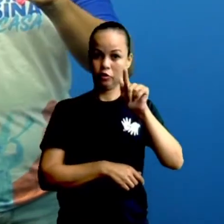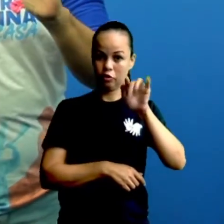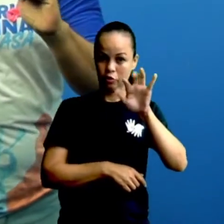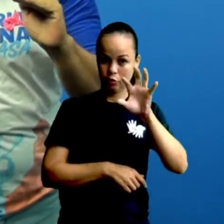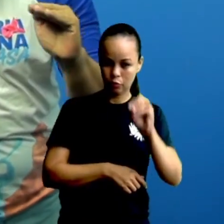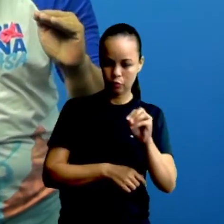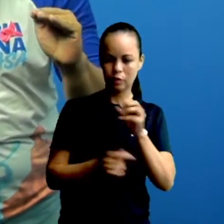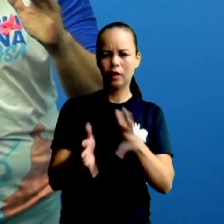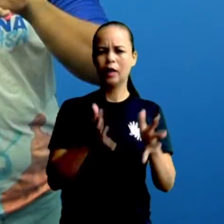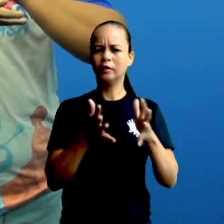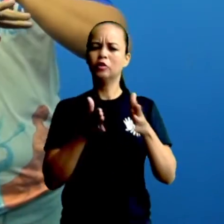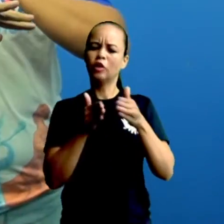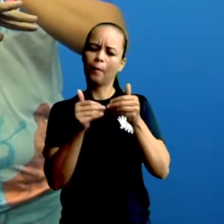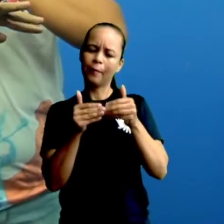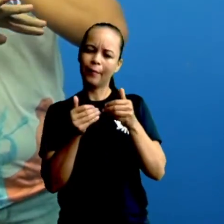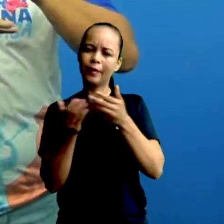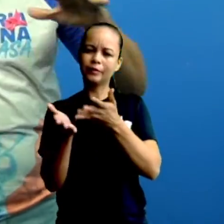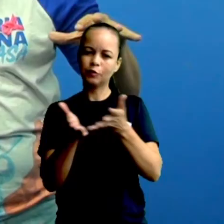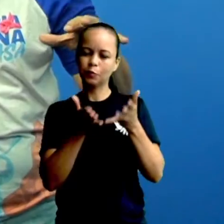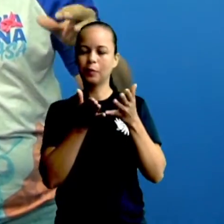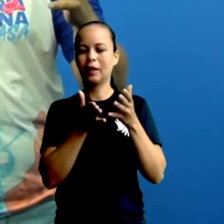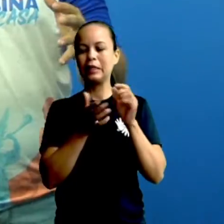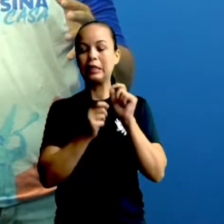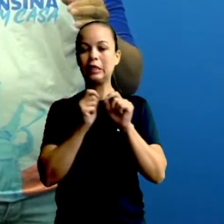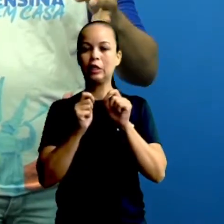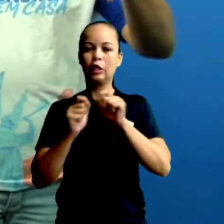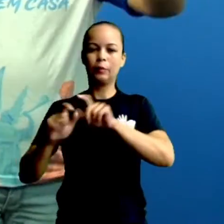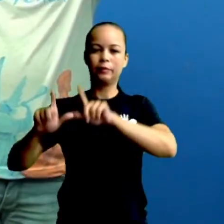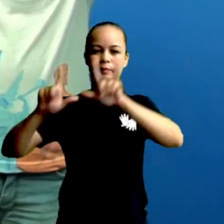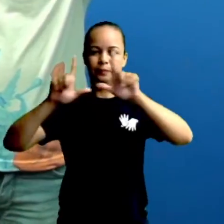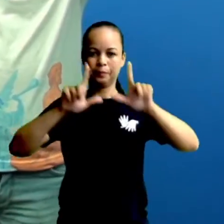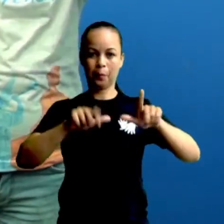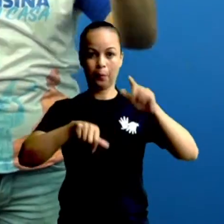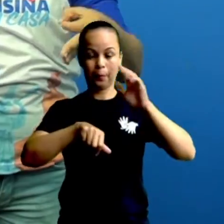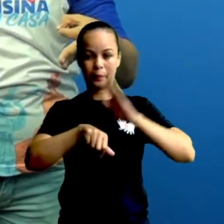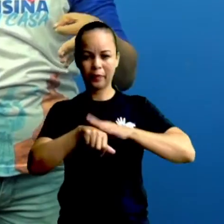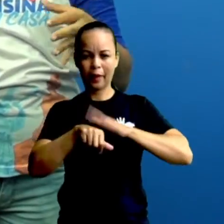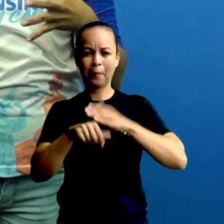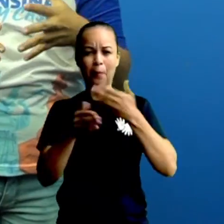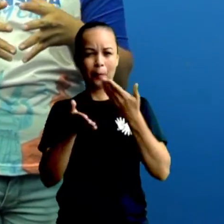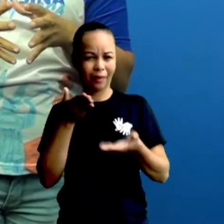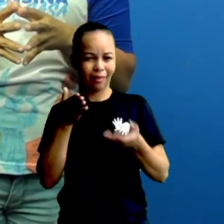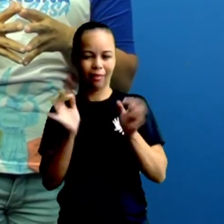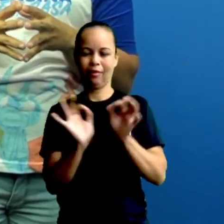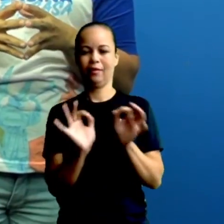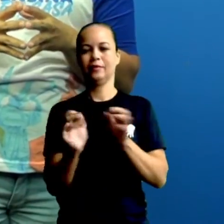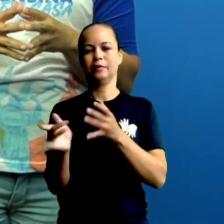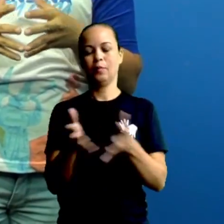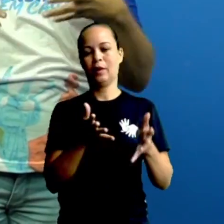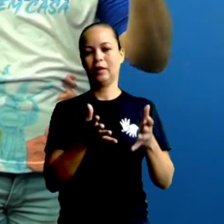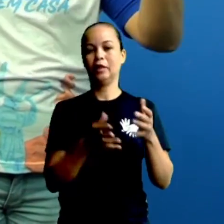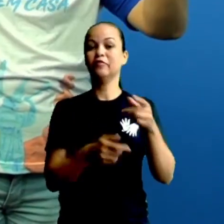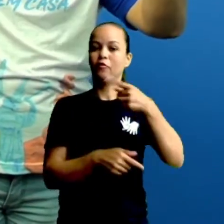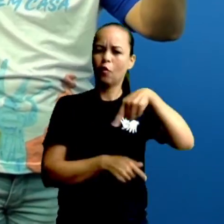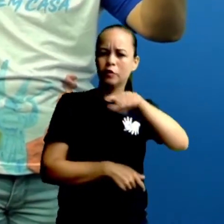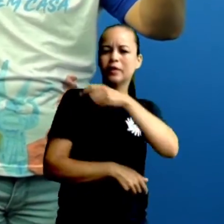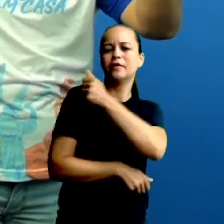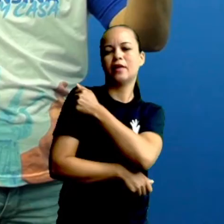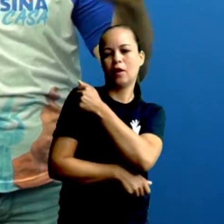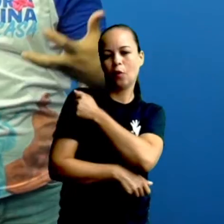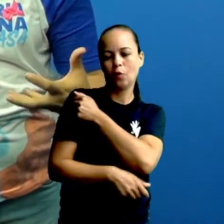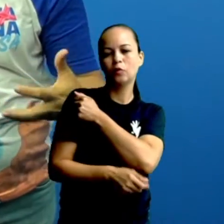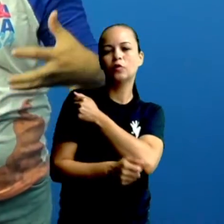E já vou pedir, já adiantando, já para que a gente não perca tempo. Produção, vamos para o nosso próximo slide para que esse aluno possa se apropriar do